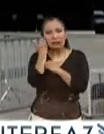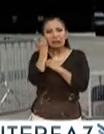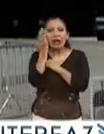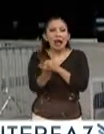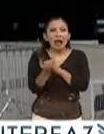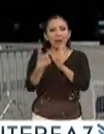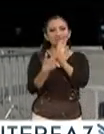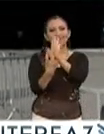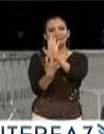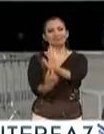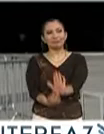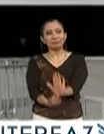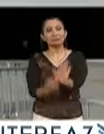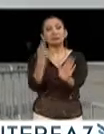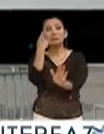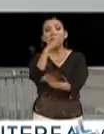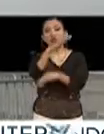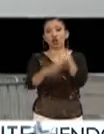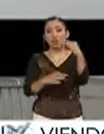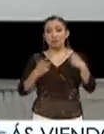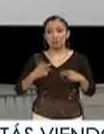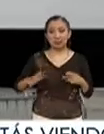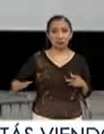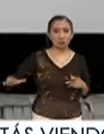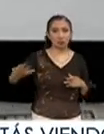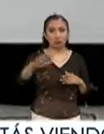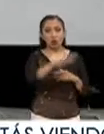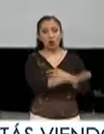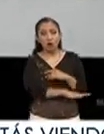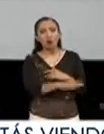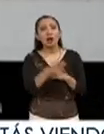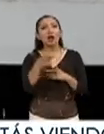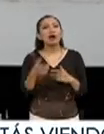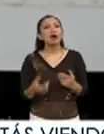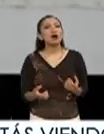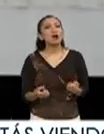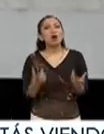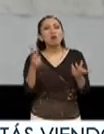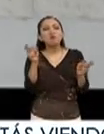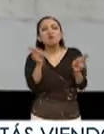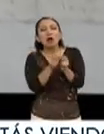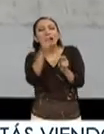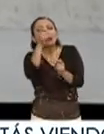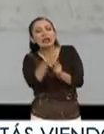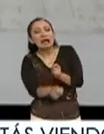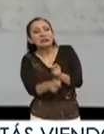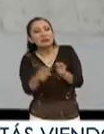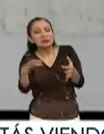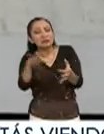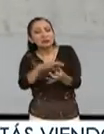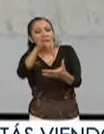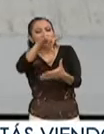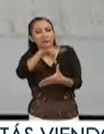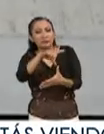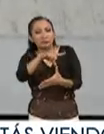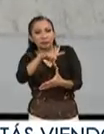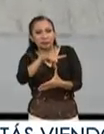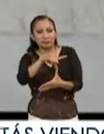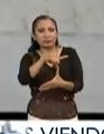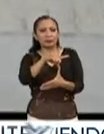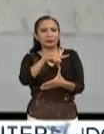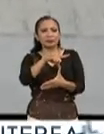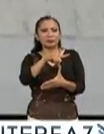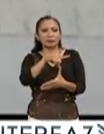de mostrar para toda a população o quanto o povo latino sofreu até